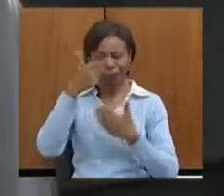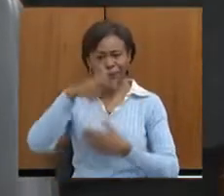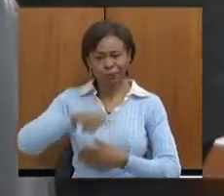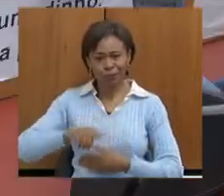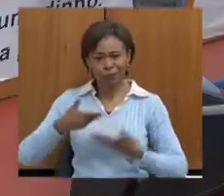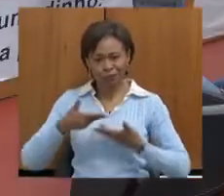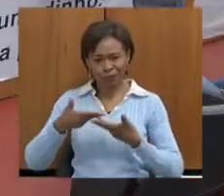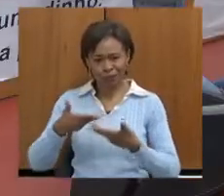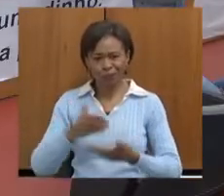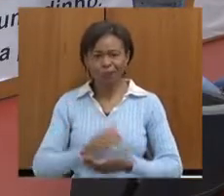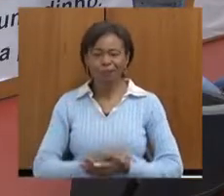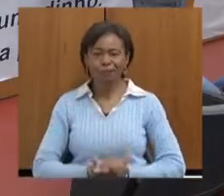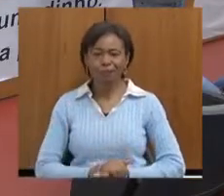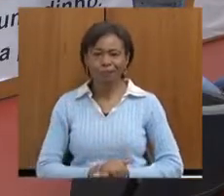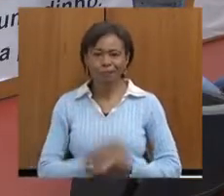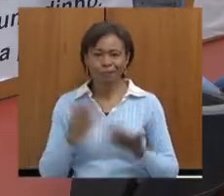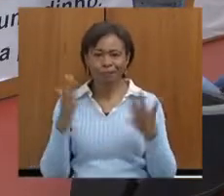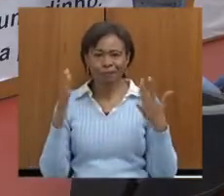obrigada